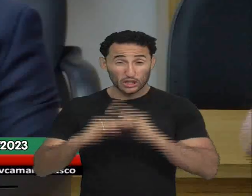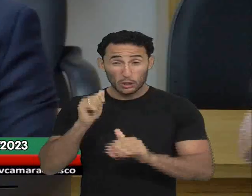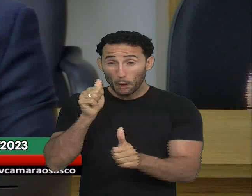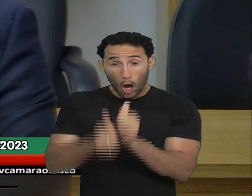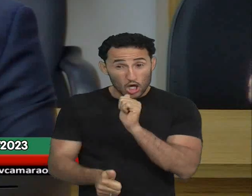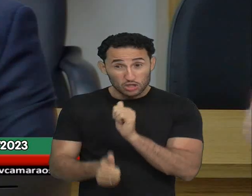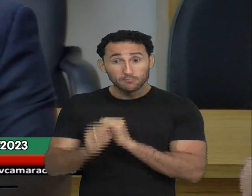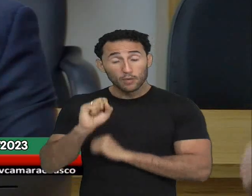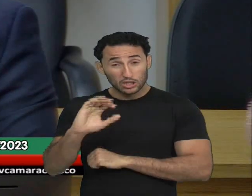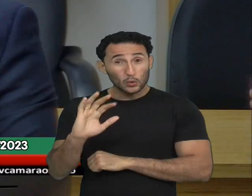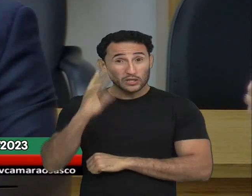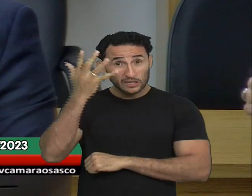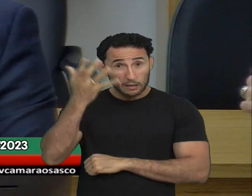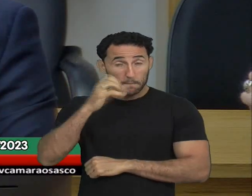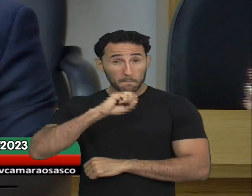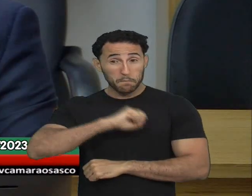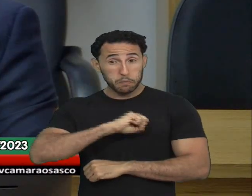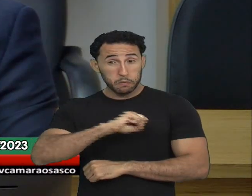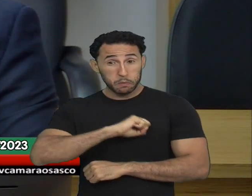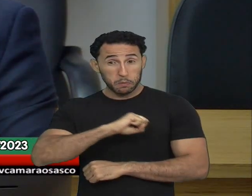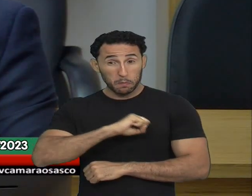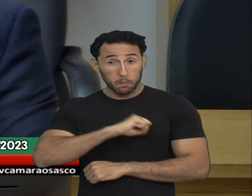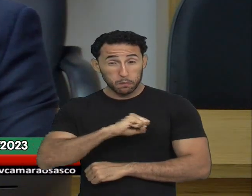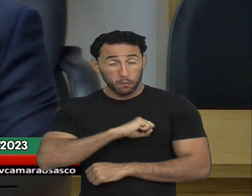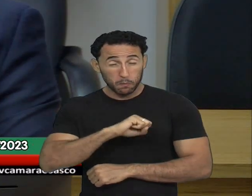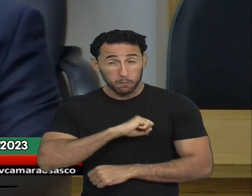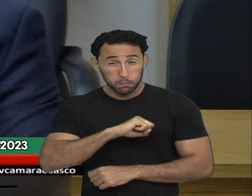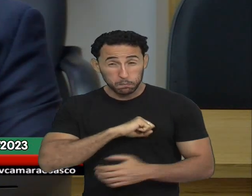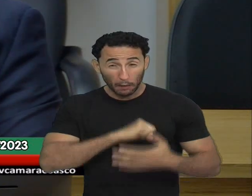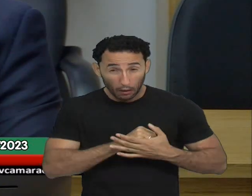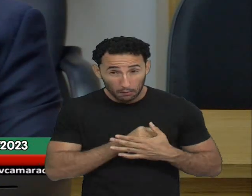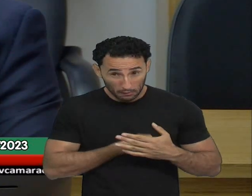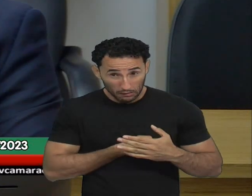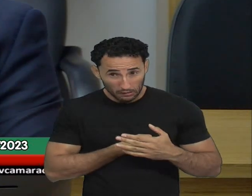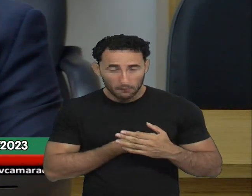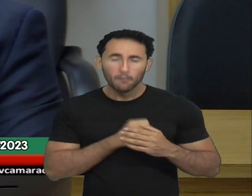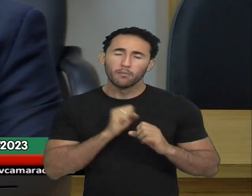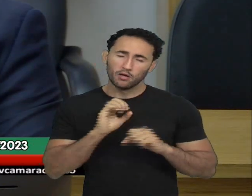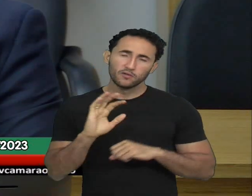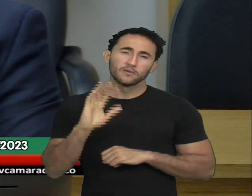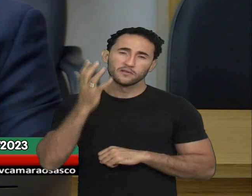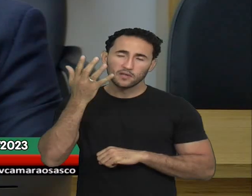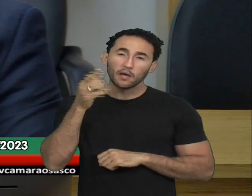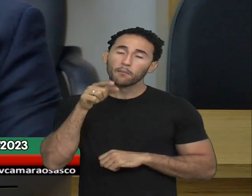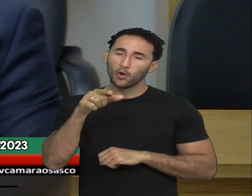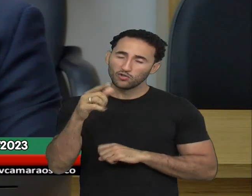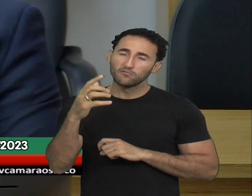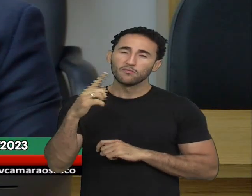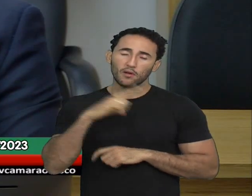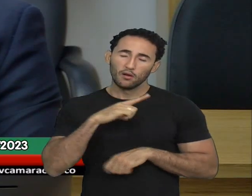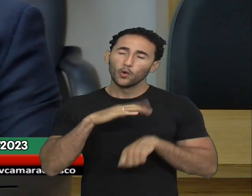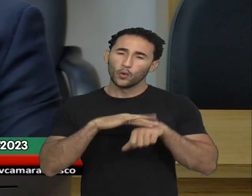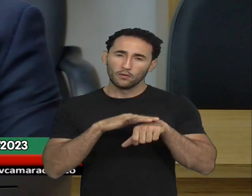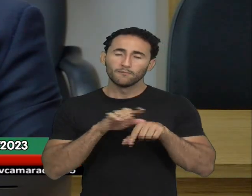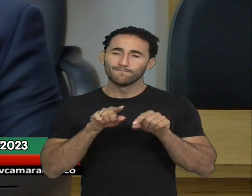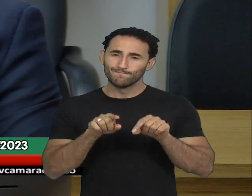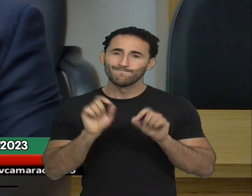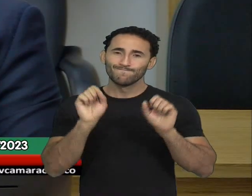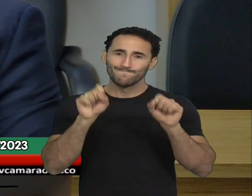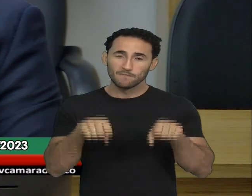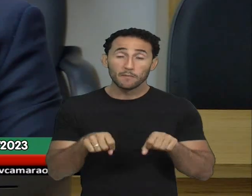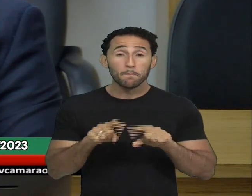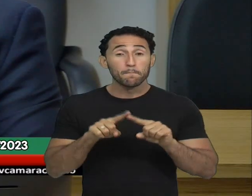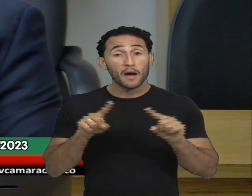pessoas vão ter mais incidência, mais predisposição de desenvolver esse tipo de doença, né? O que